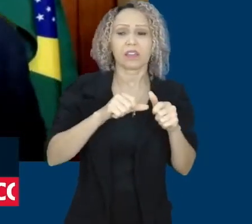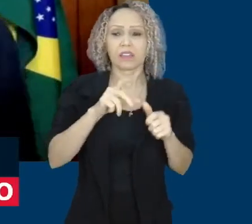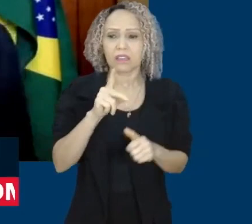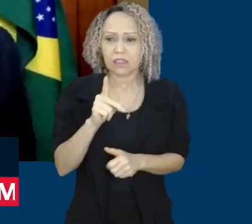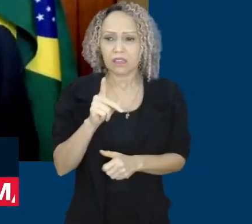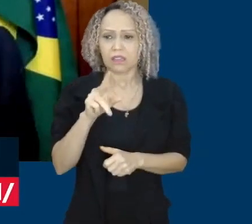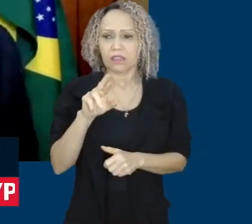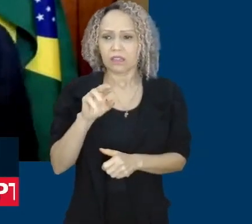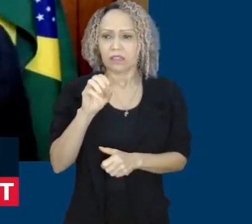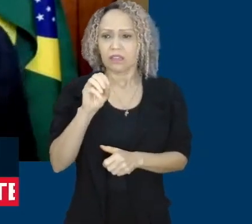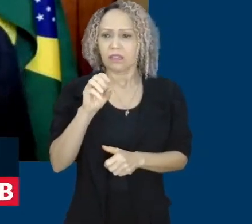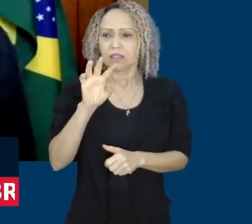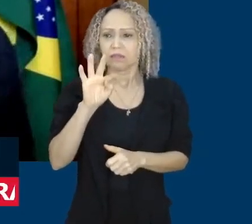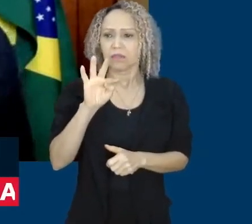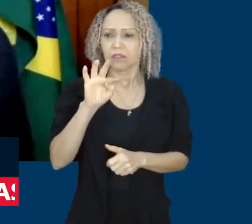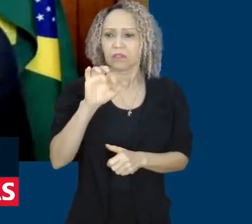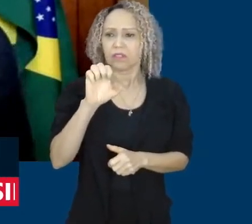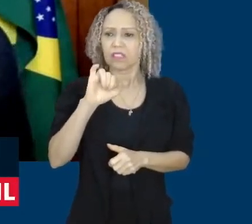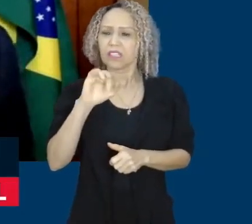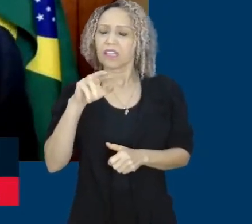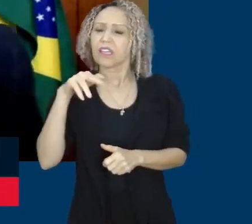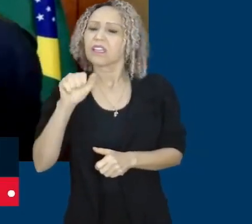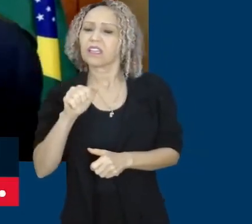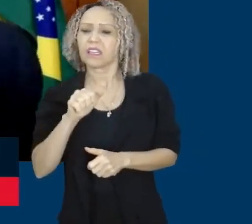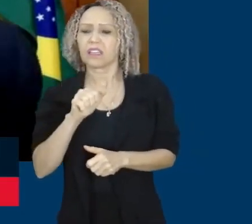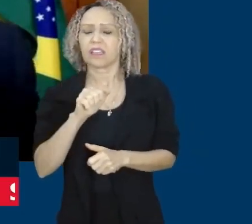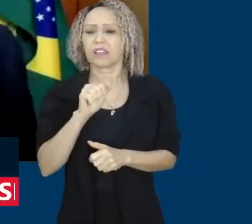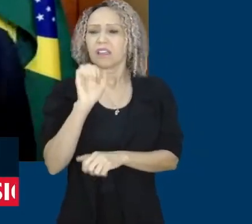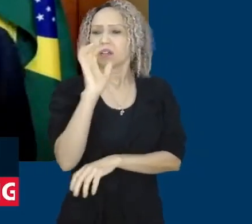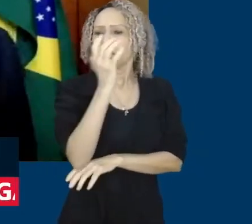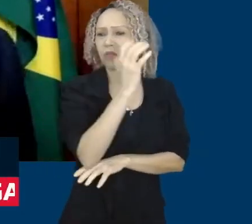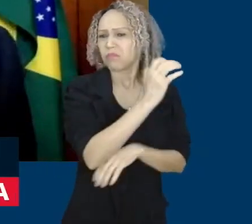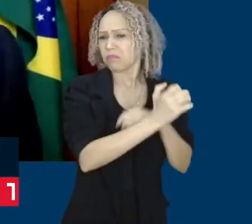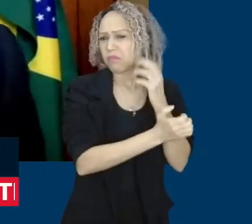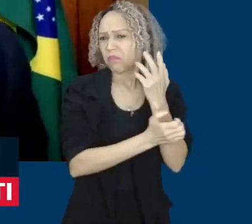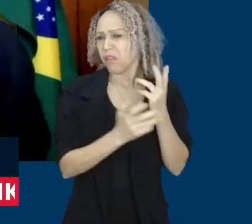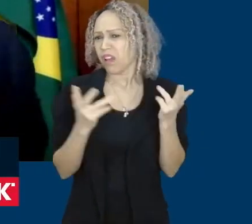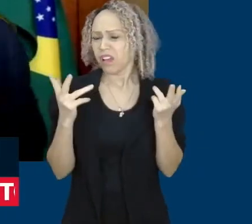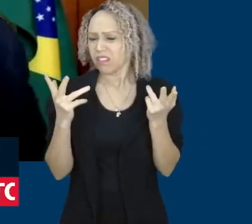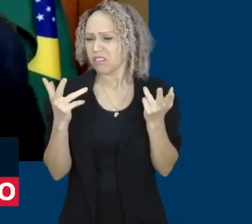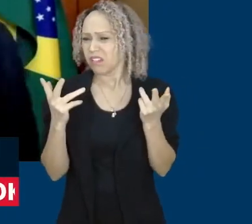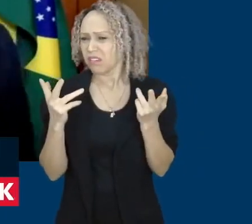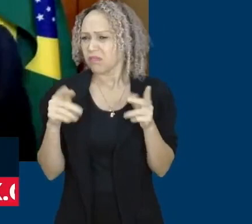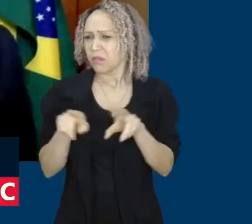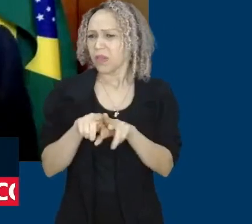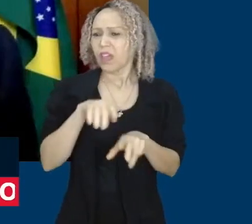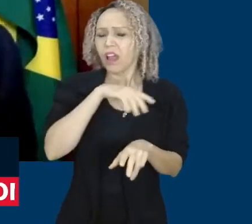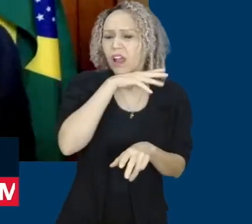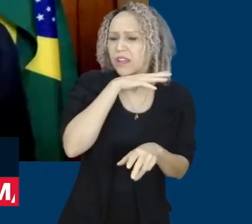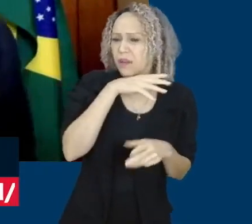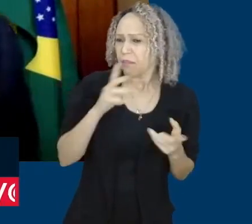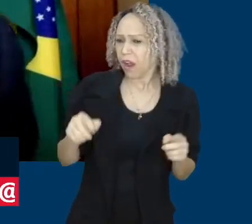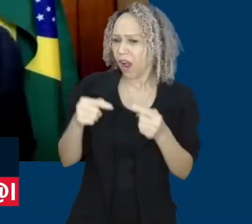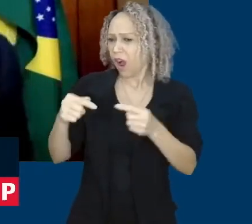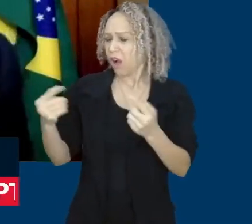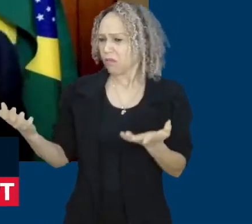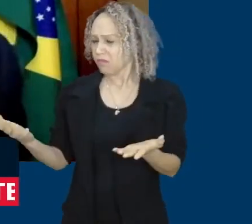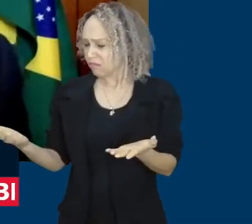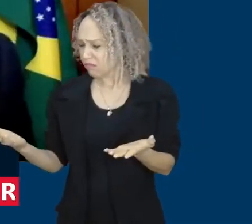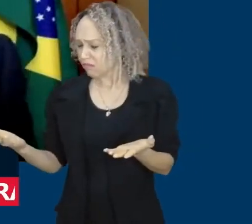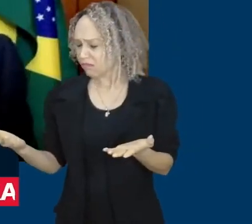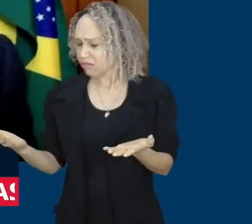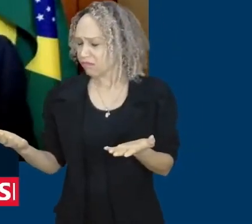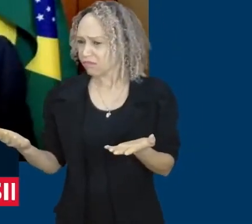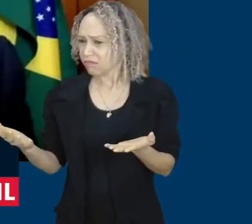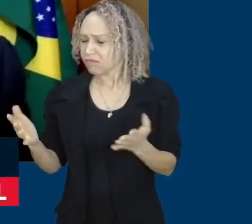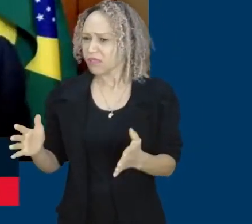raros que, combinada aí a sustentabilidade, nós podemos também produzir muita riqueza dentro dessa transição ecológica ambiental. Então, é